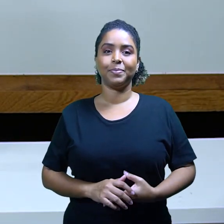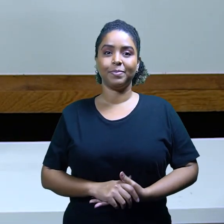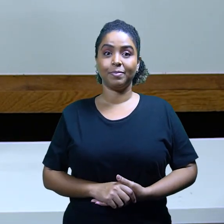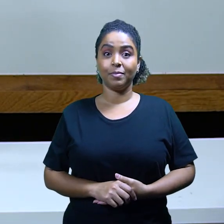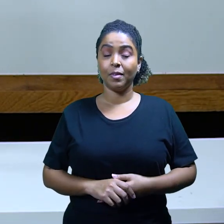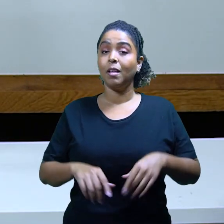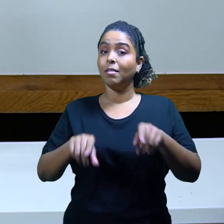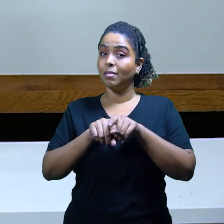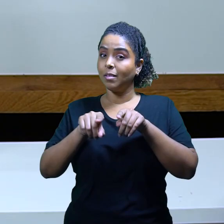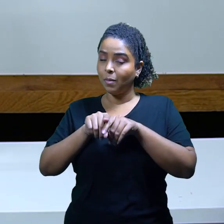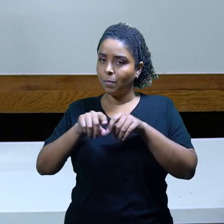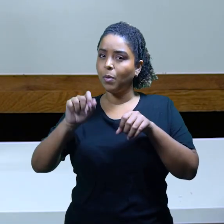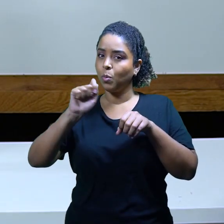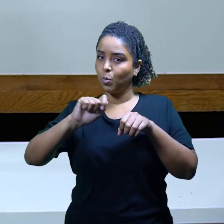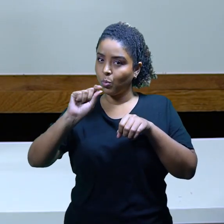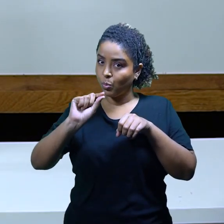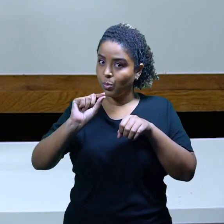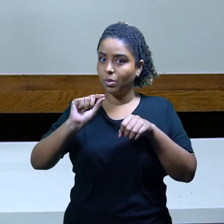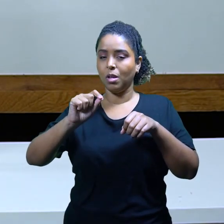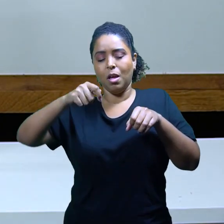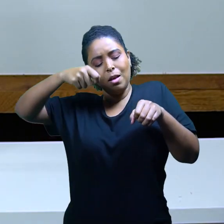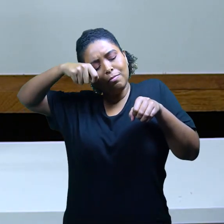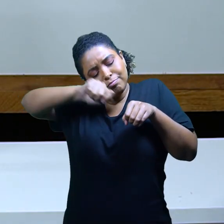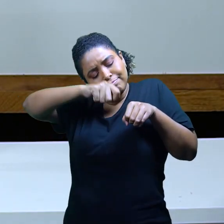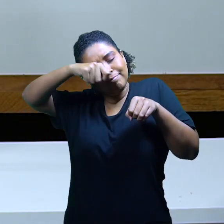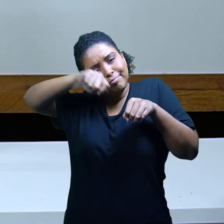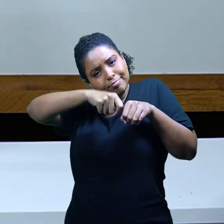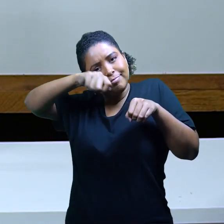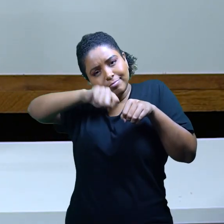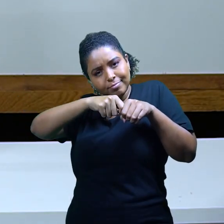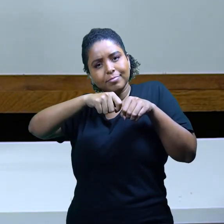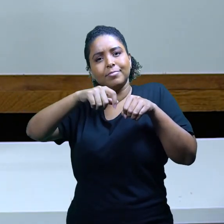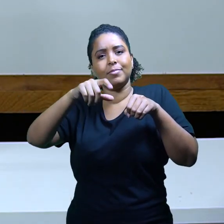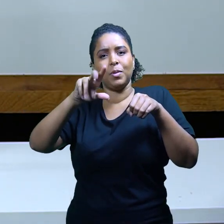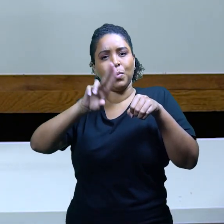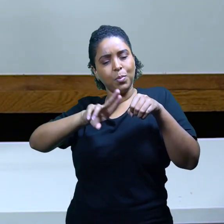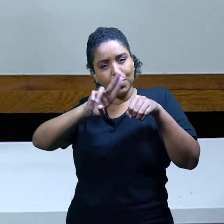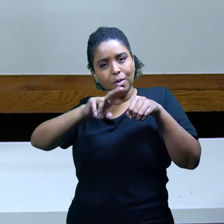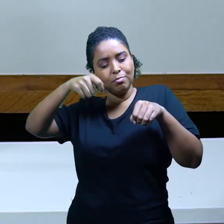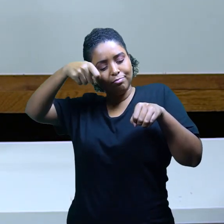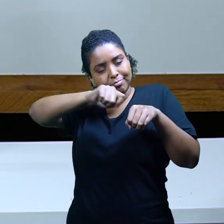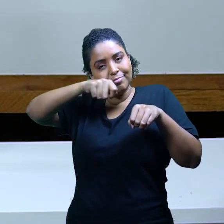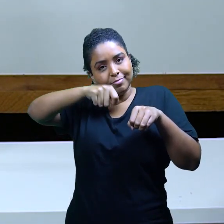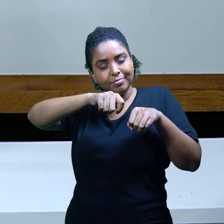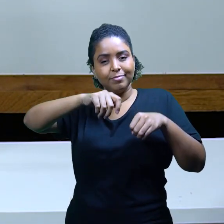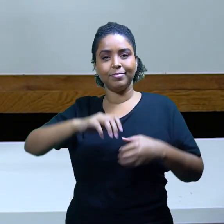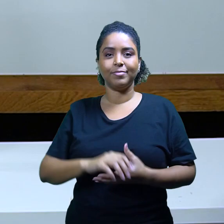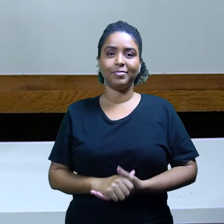Com o auxílio aqui da espátula, a gente vai empurrar para ele ficar lá na ponta, lá em cima.